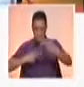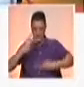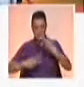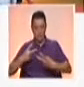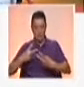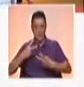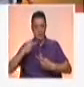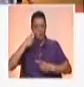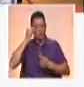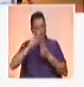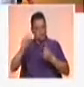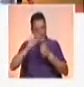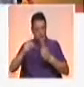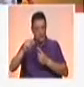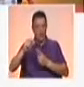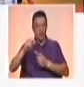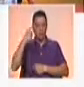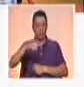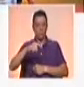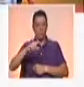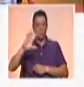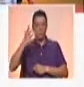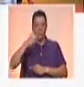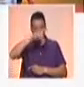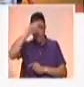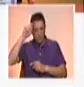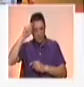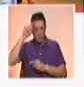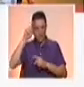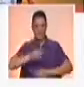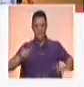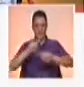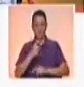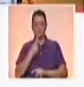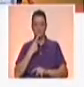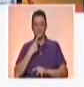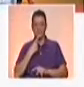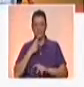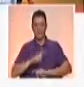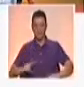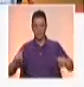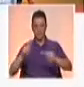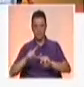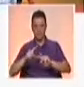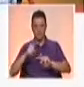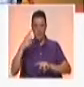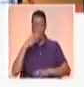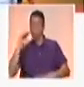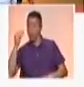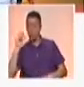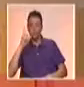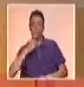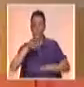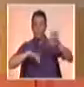avaliação diferente. Própria? Tem, sim senhora, tem. Então qual é a dificuldade aí, que eu não percebi, Maria José? A dificuldade é, aparece-nos um aluno surdo, o que é